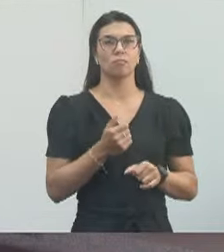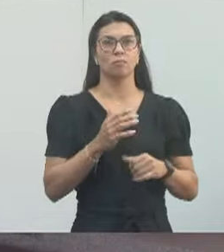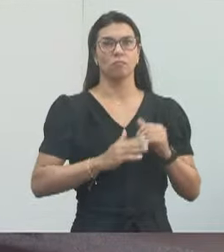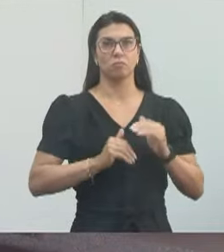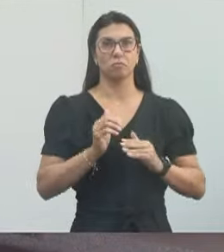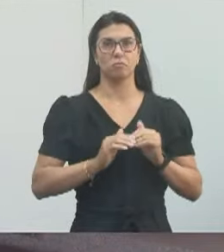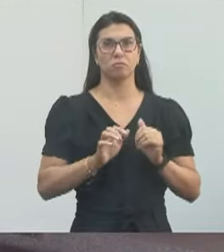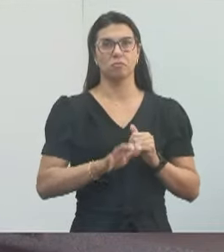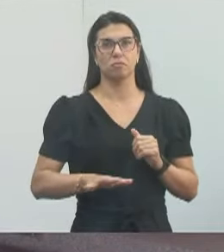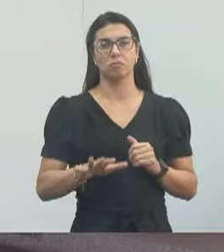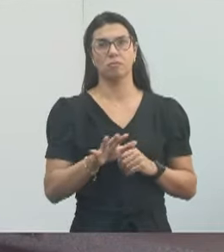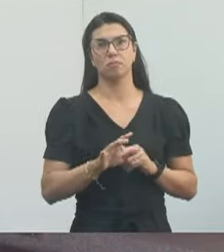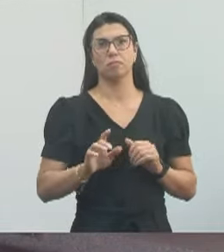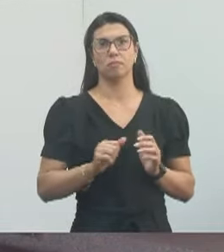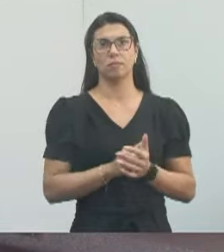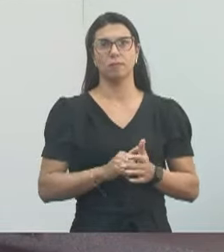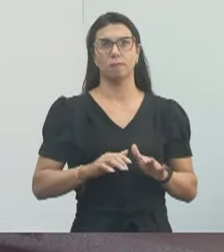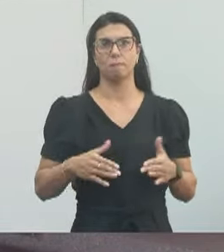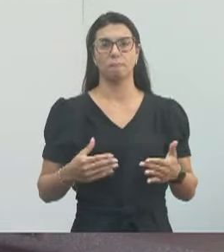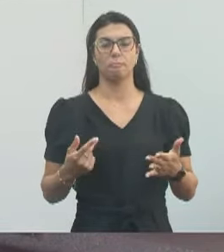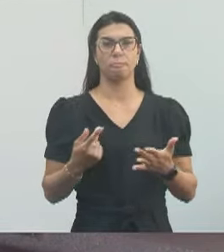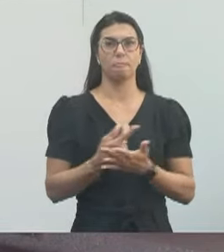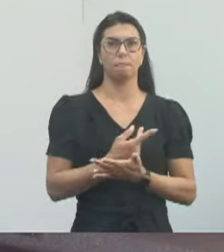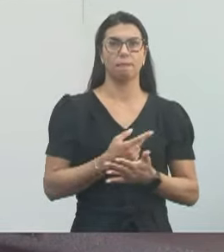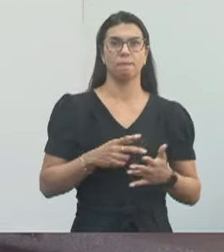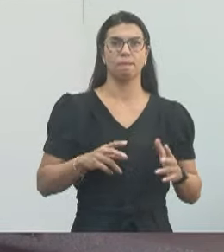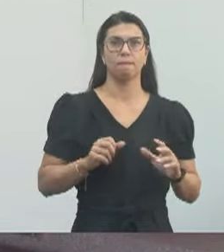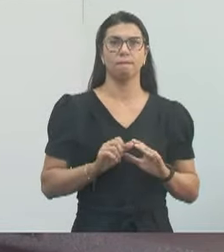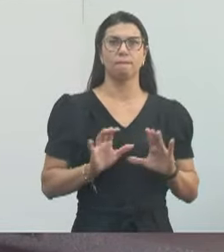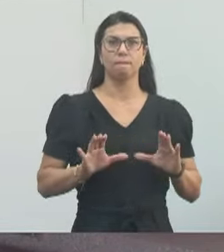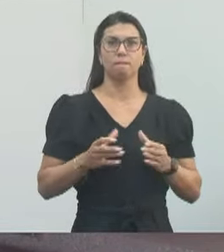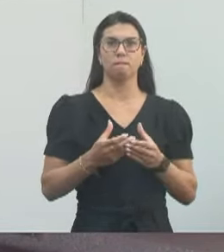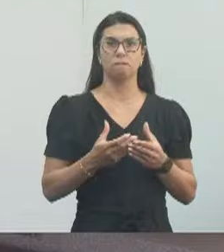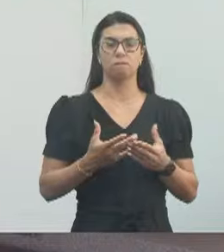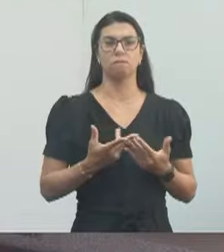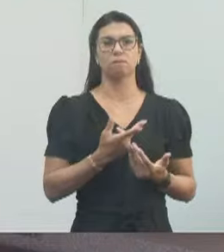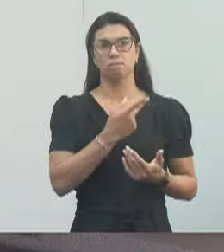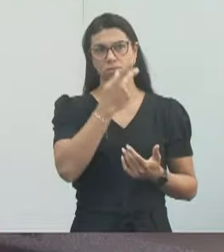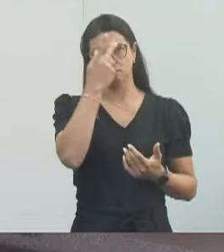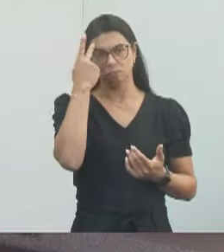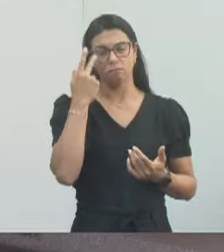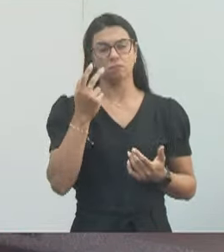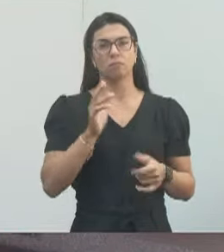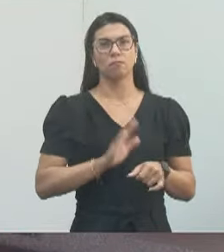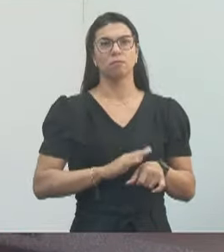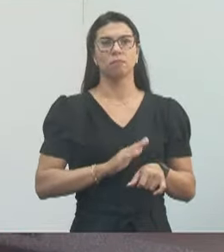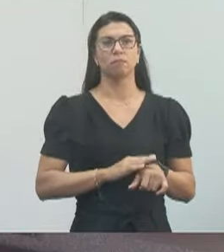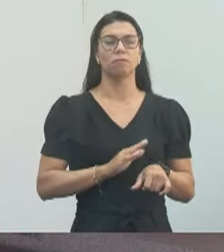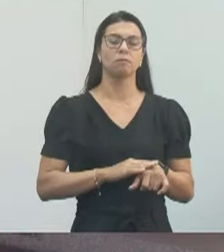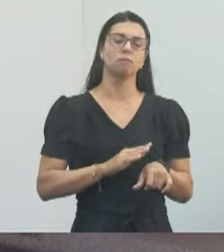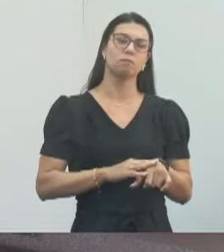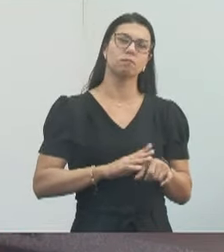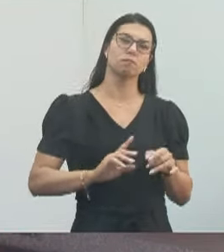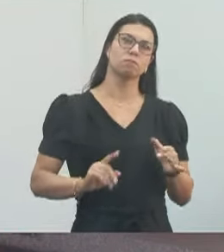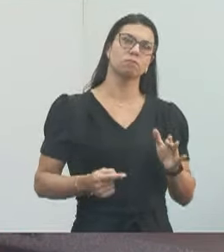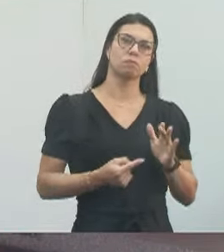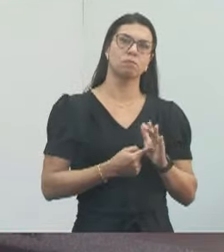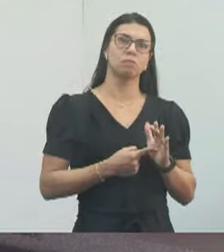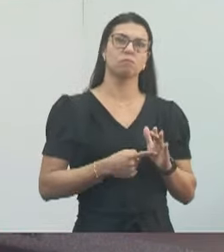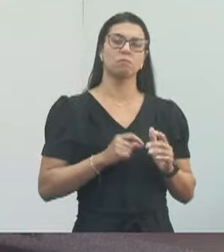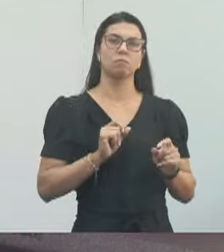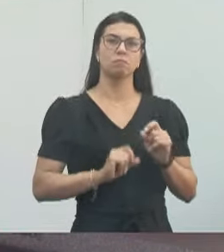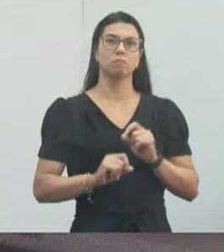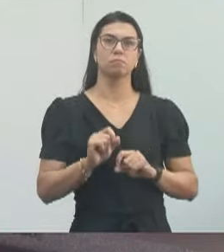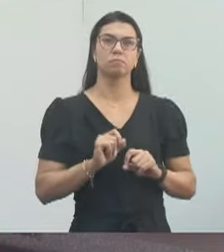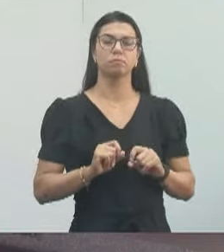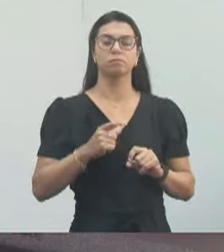servidores durante a realização das ações todas as equipes fisal averiguação e des deslocada ou